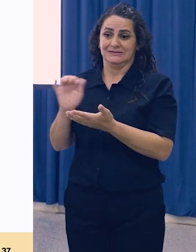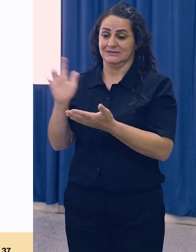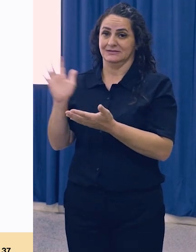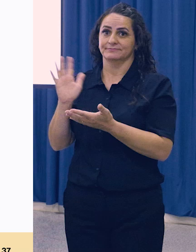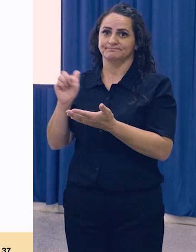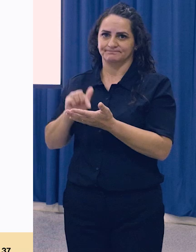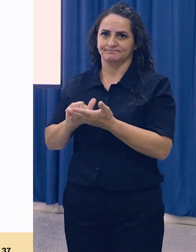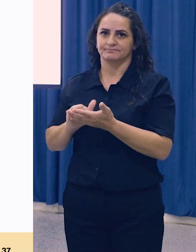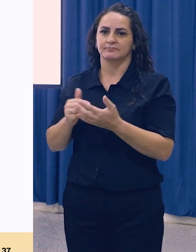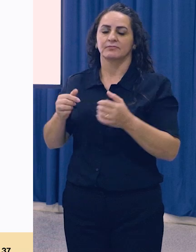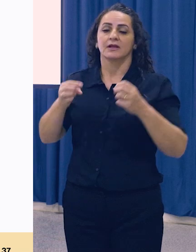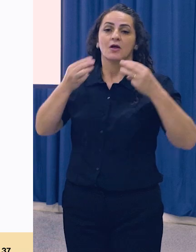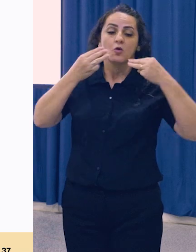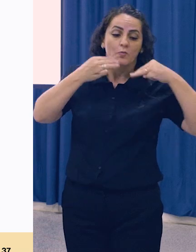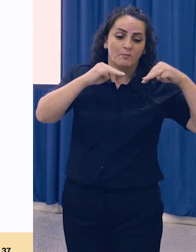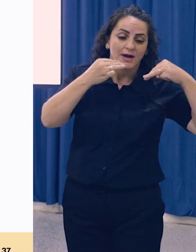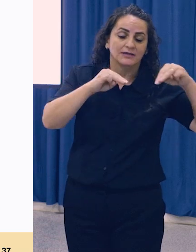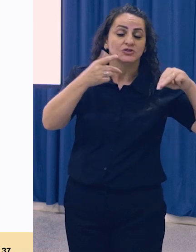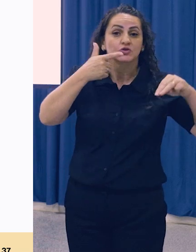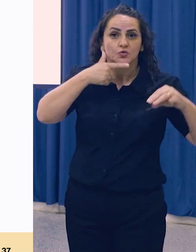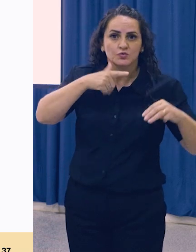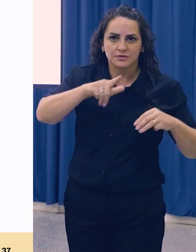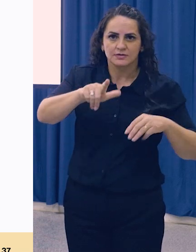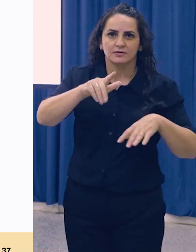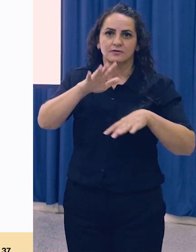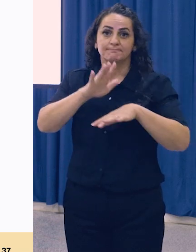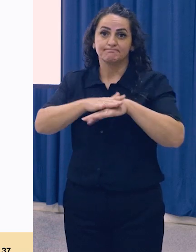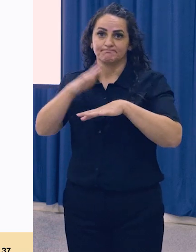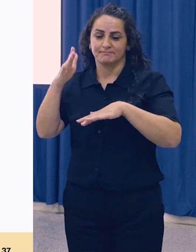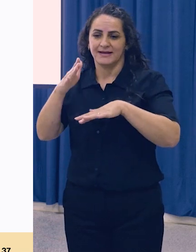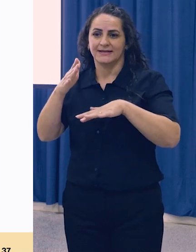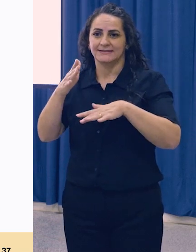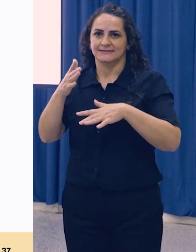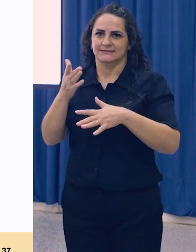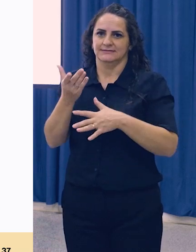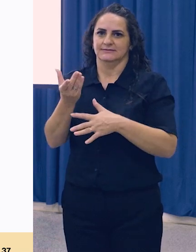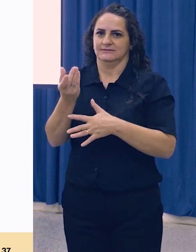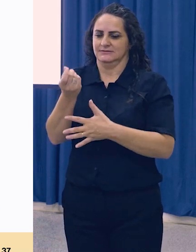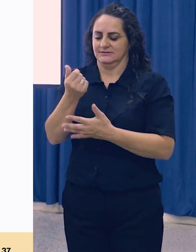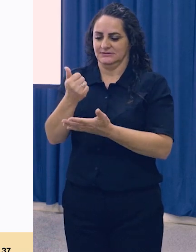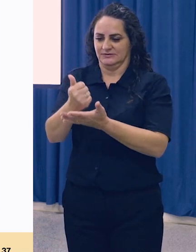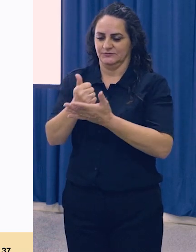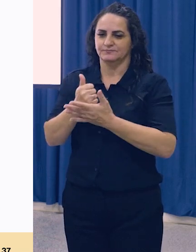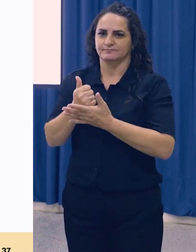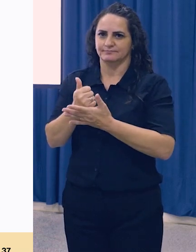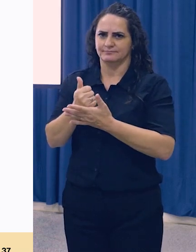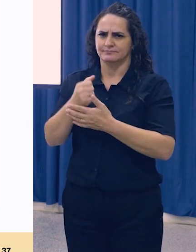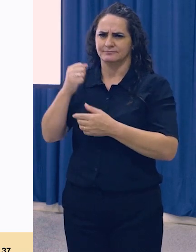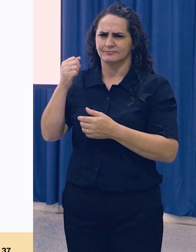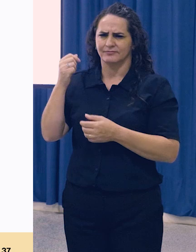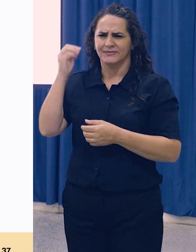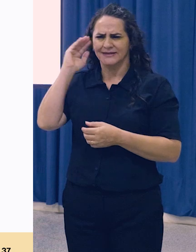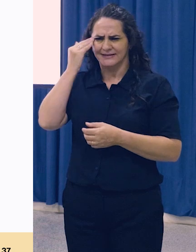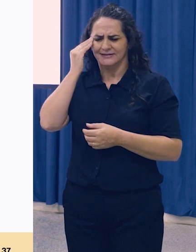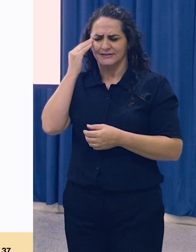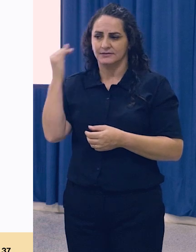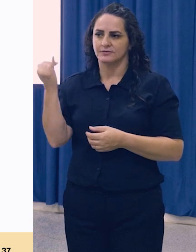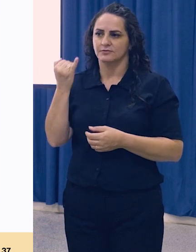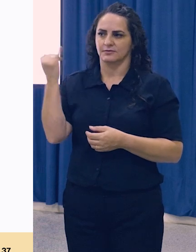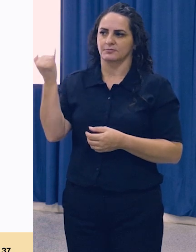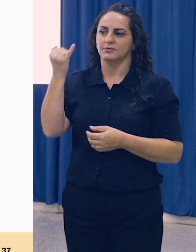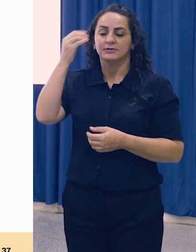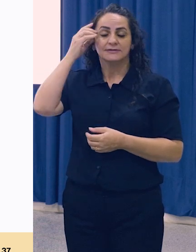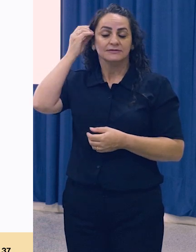conseguiu trazer mais orçamento para a produção. Vocês estão entendendo a importância da gente pensar o marketing desde o início